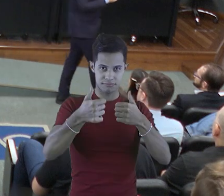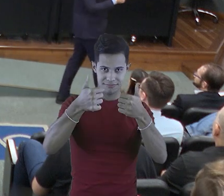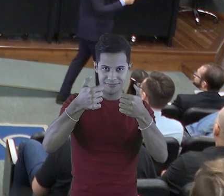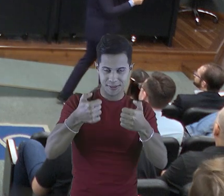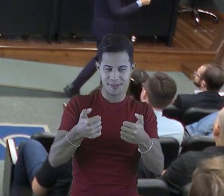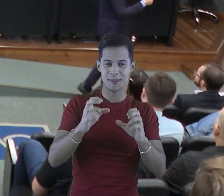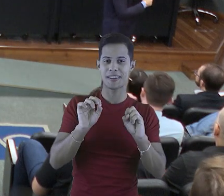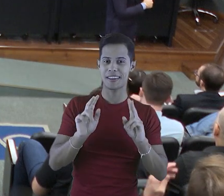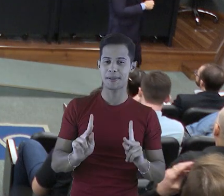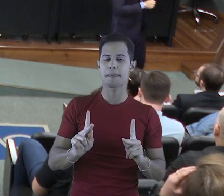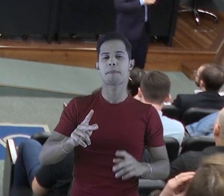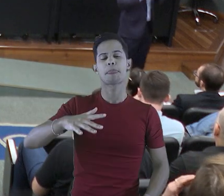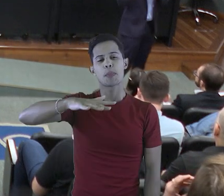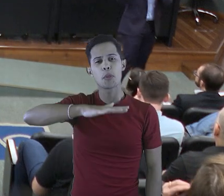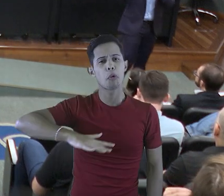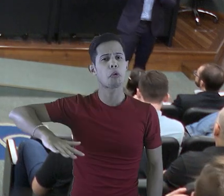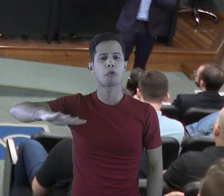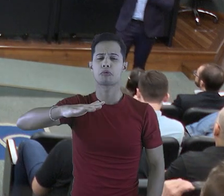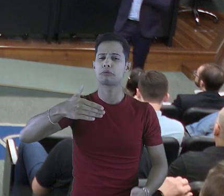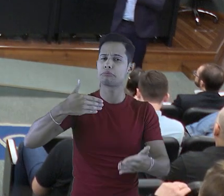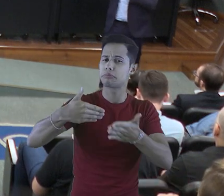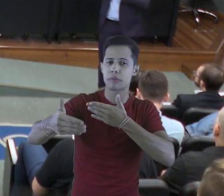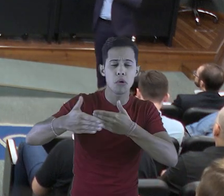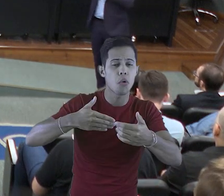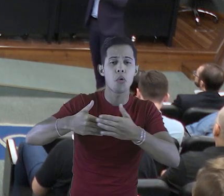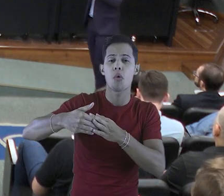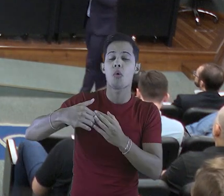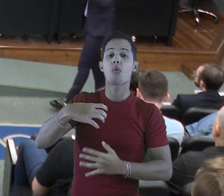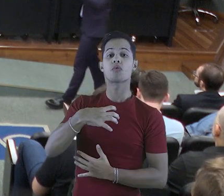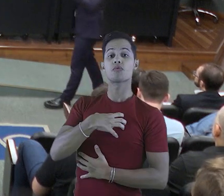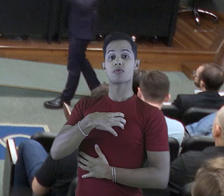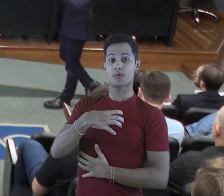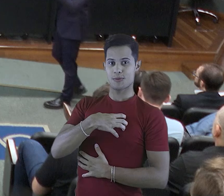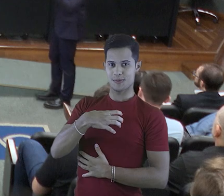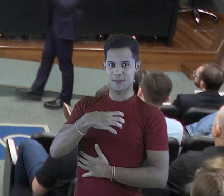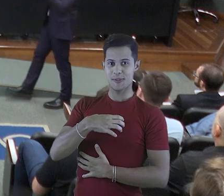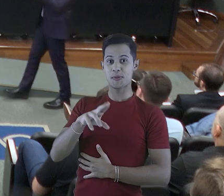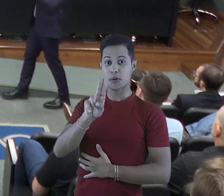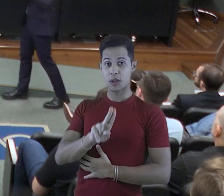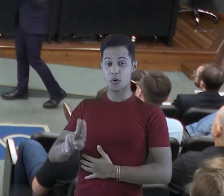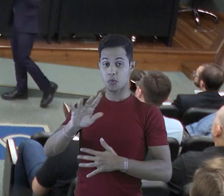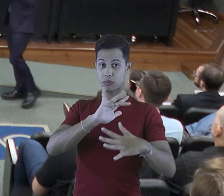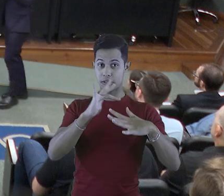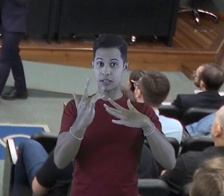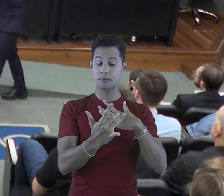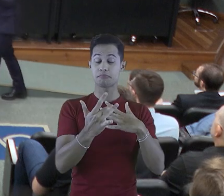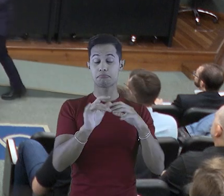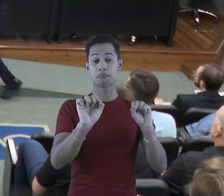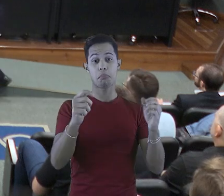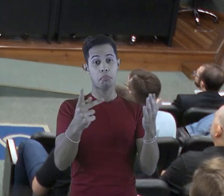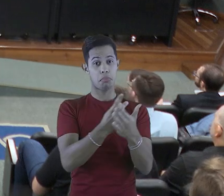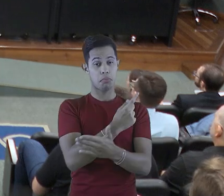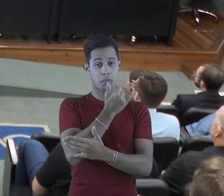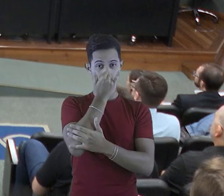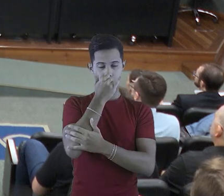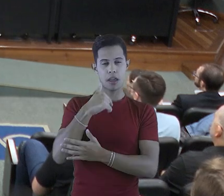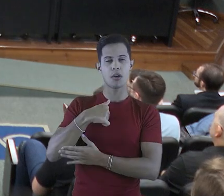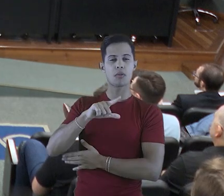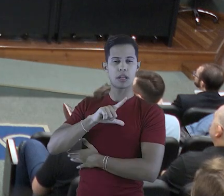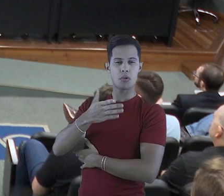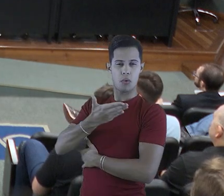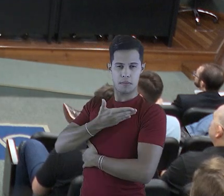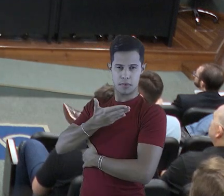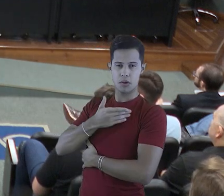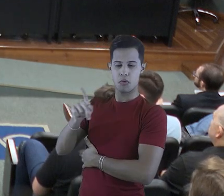Porque vocês, dependendo de como vocês utilizam a rede social, eu tenho um amigo, por exemplo, que faz, ele